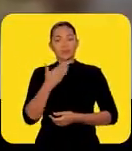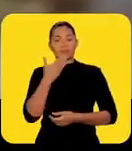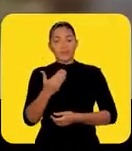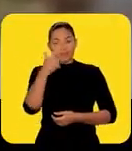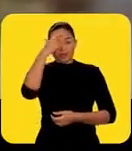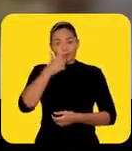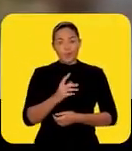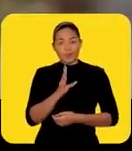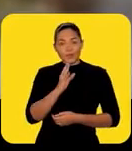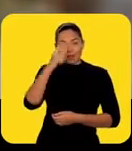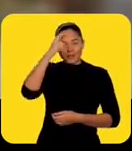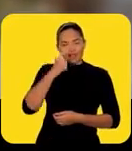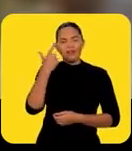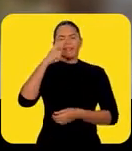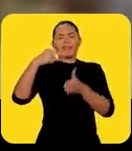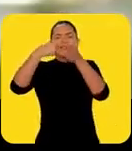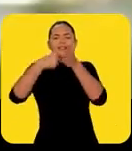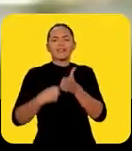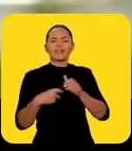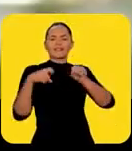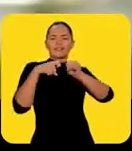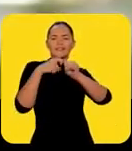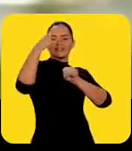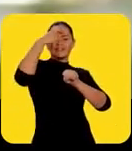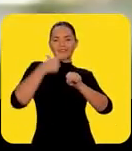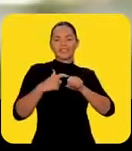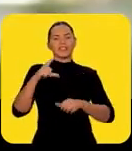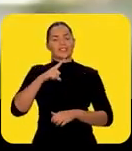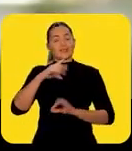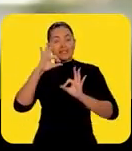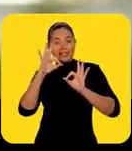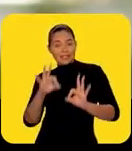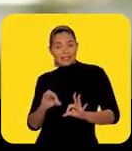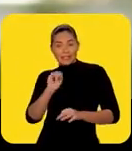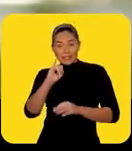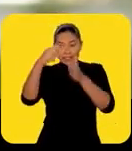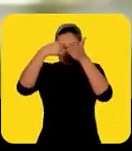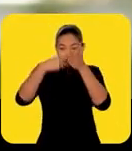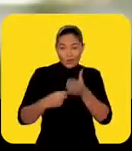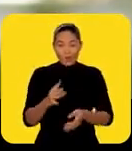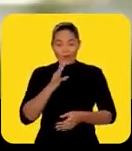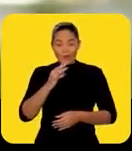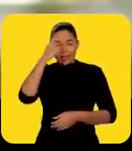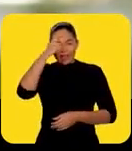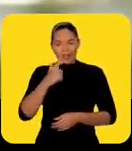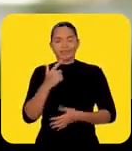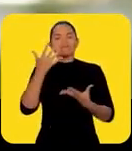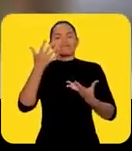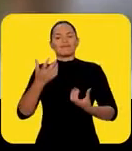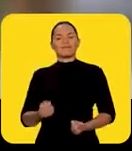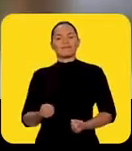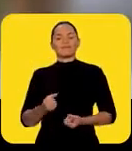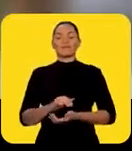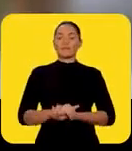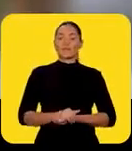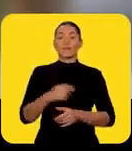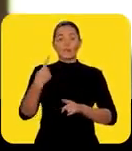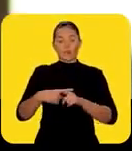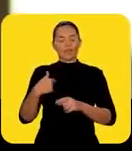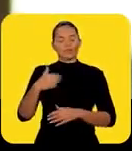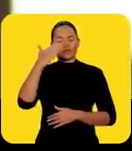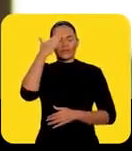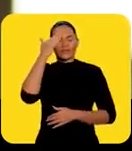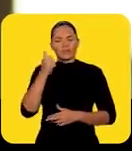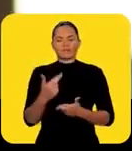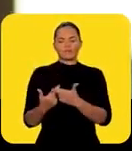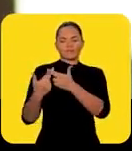você me conhecesse. Procure saber quem é o Sarto. Eu tenho certeza que se você passar a conhecer, você vai me dar uma chance. Porque eu sei